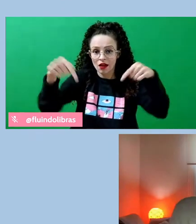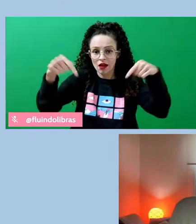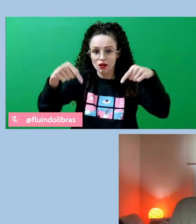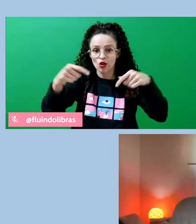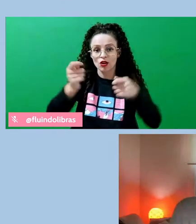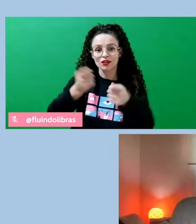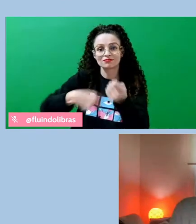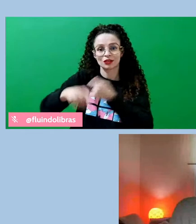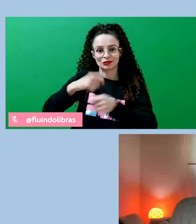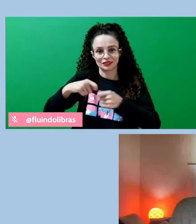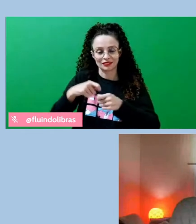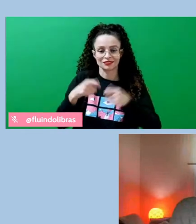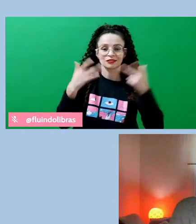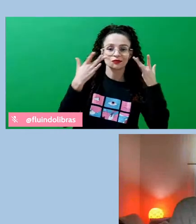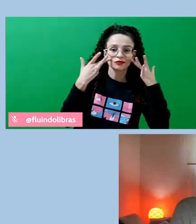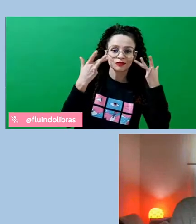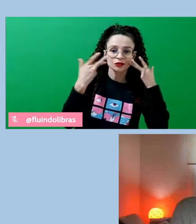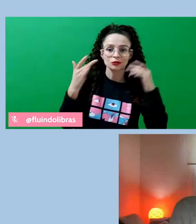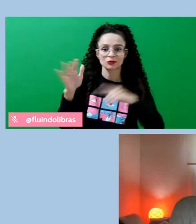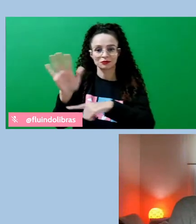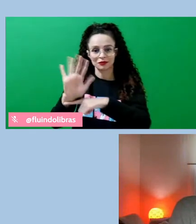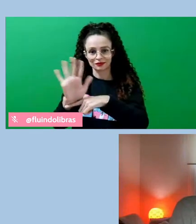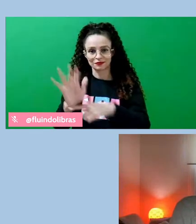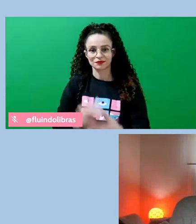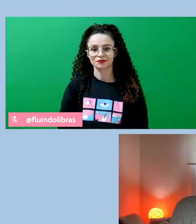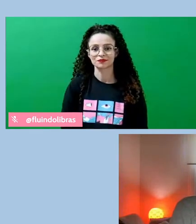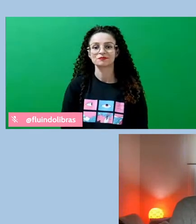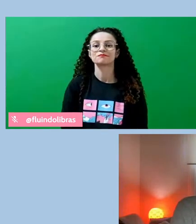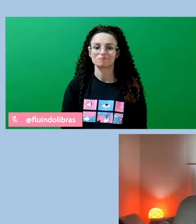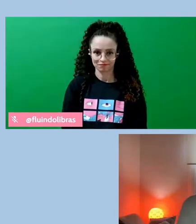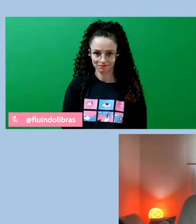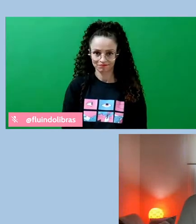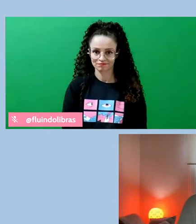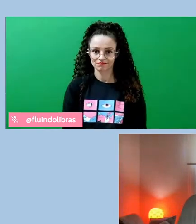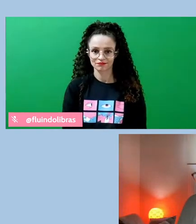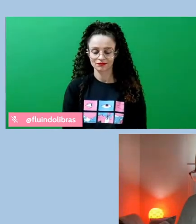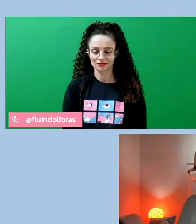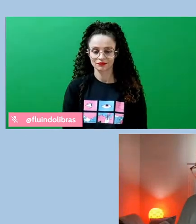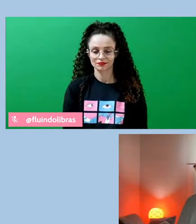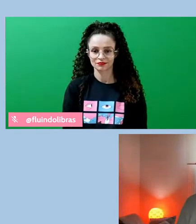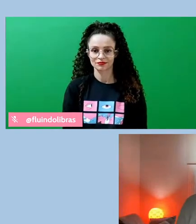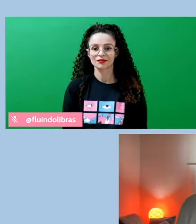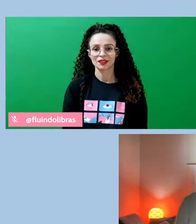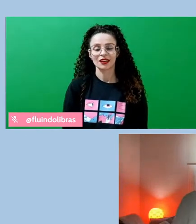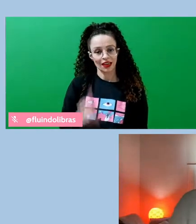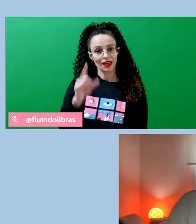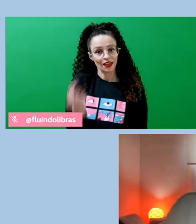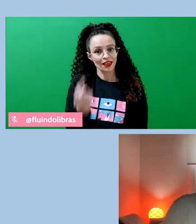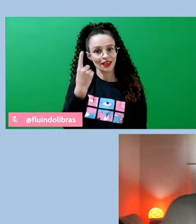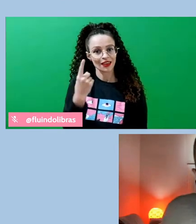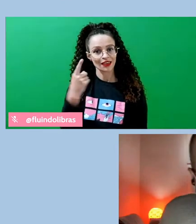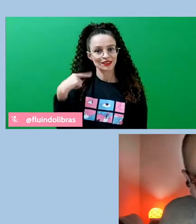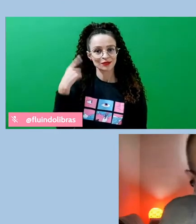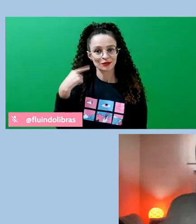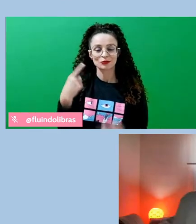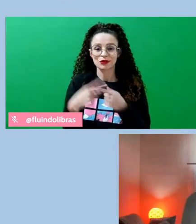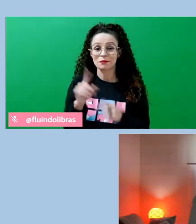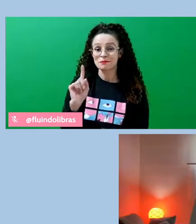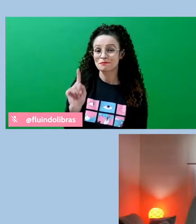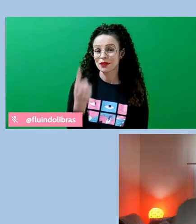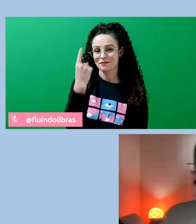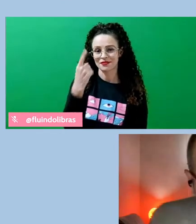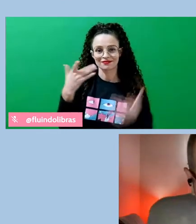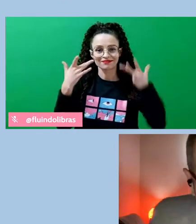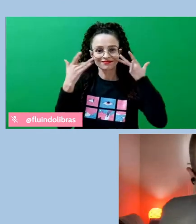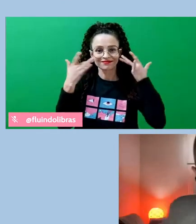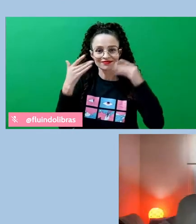negociantes. Um negócio aí. Super. Não, é doida essa pergunta, né? A primeira peça filme. Super, né? Porque também quem fez peça